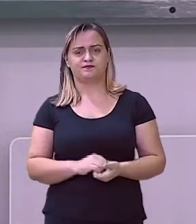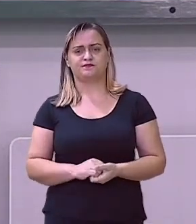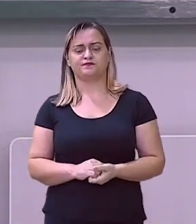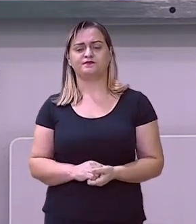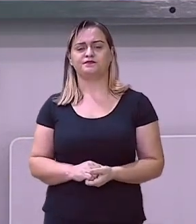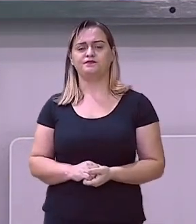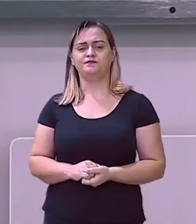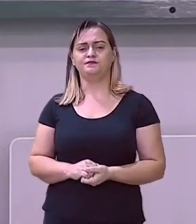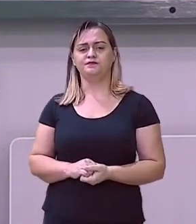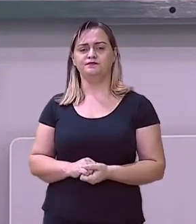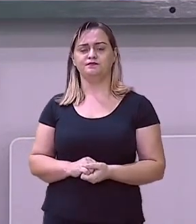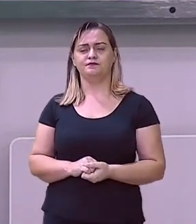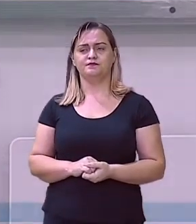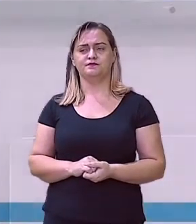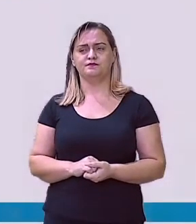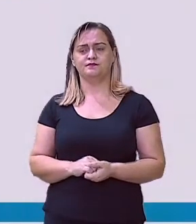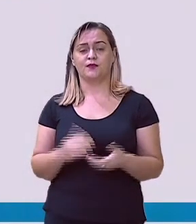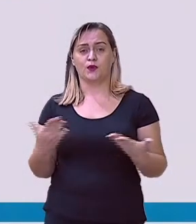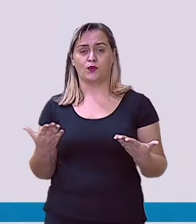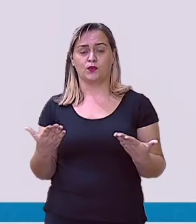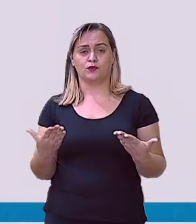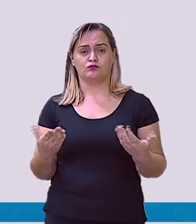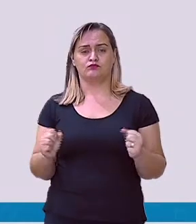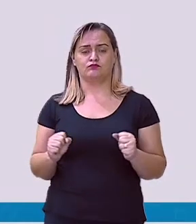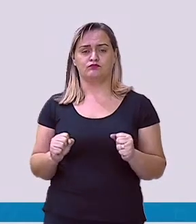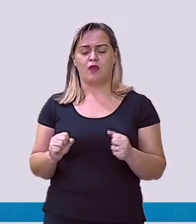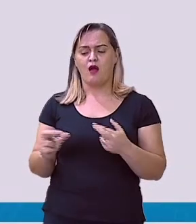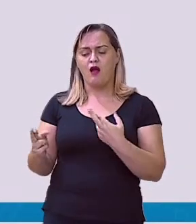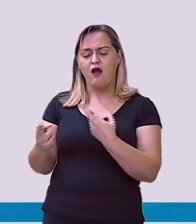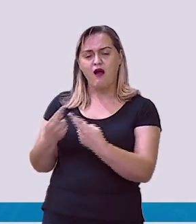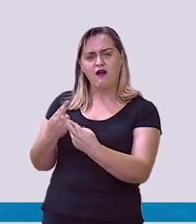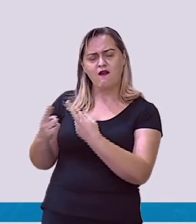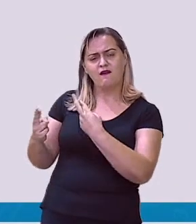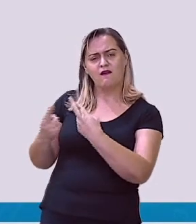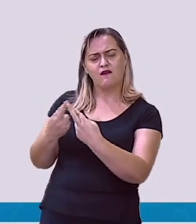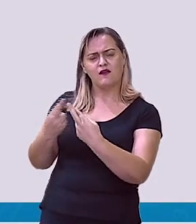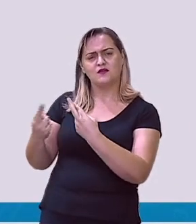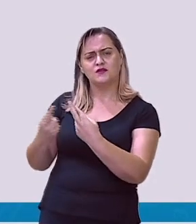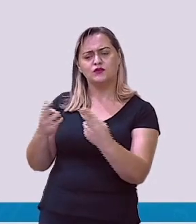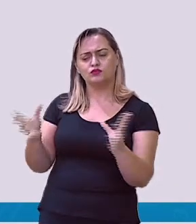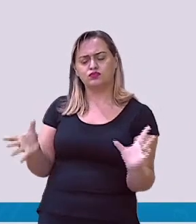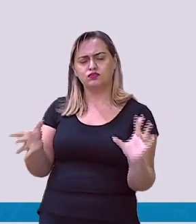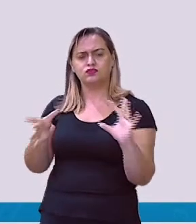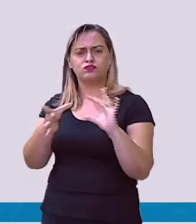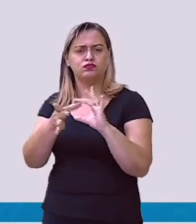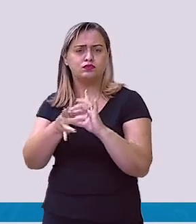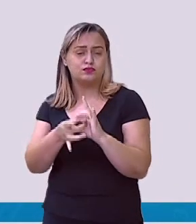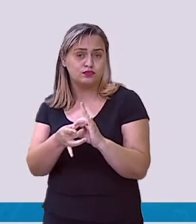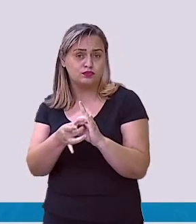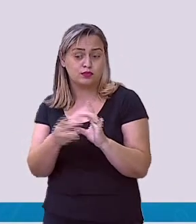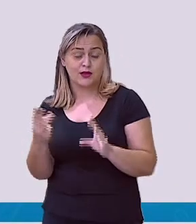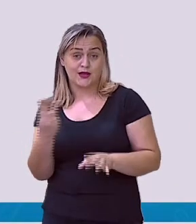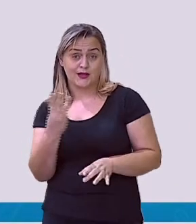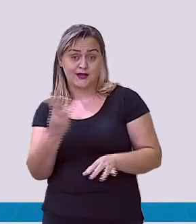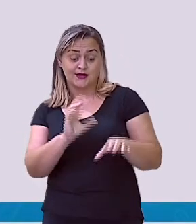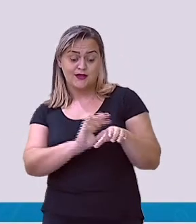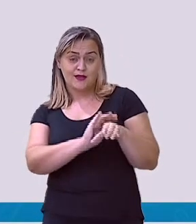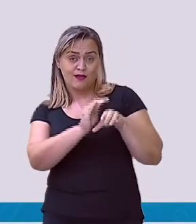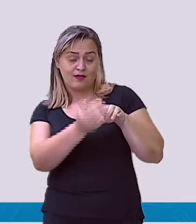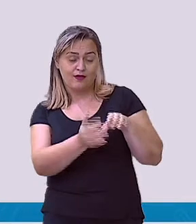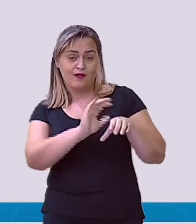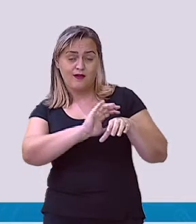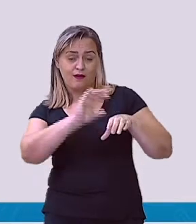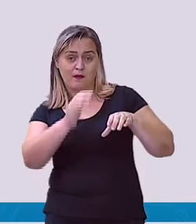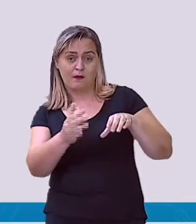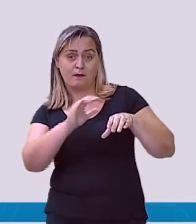A integração, essa relação entre essas 3 esferas,